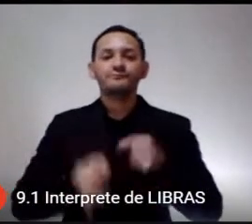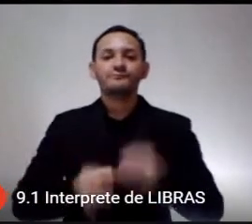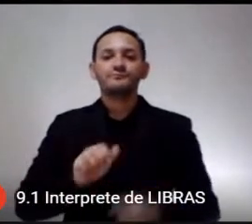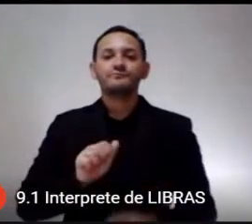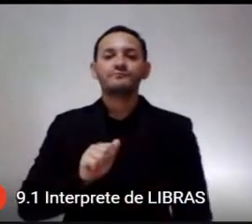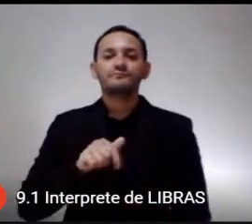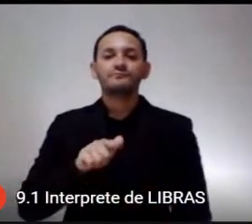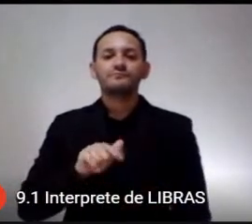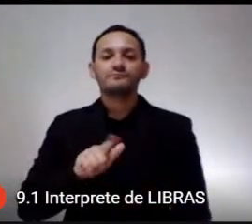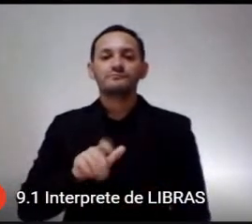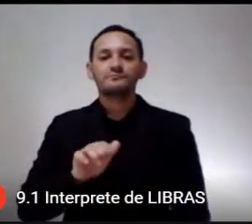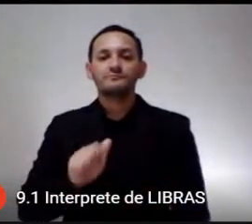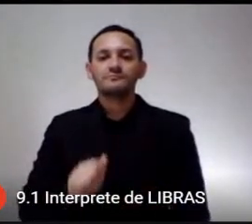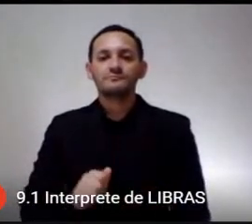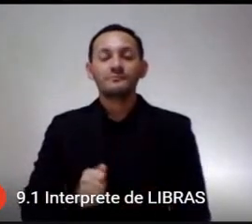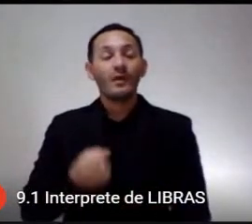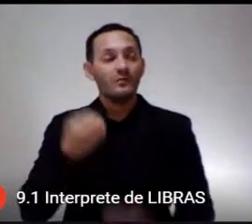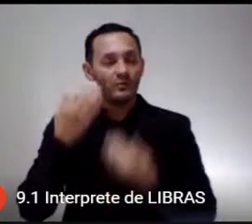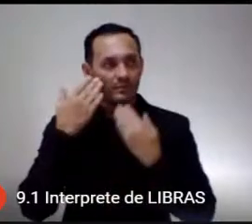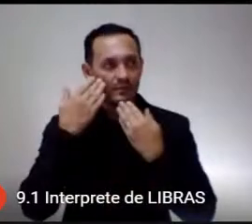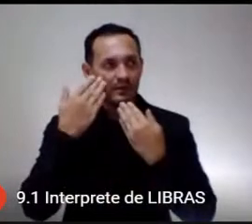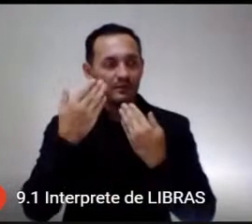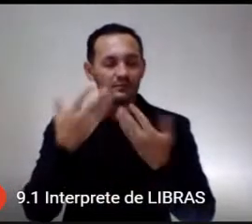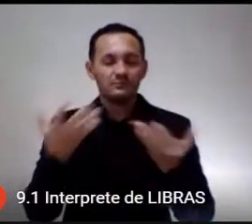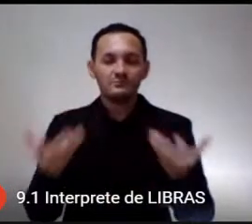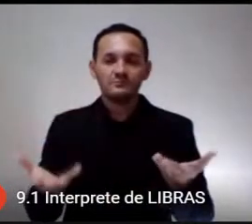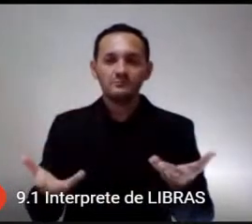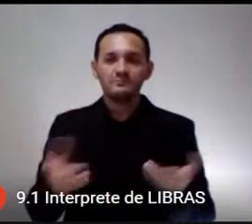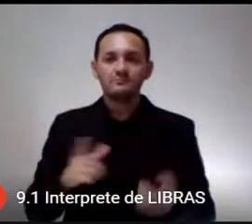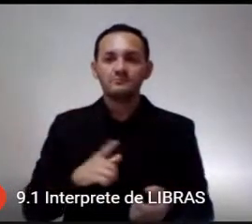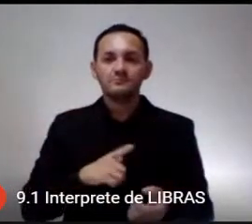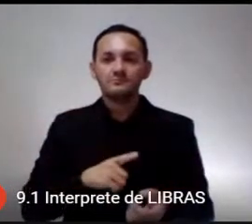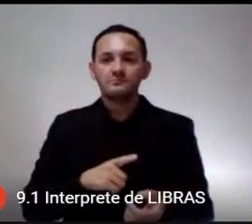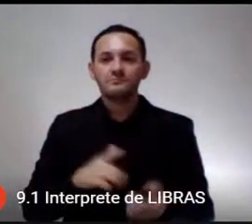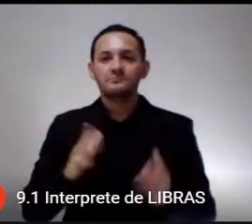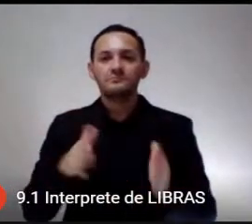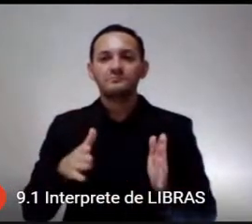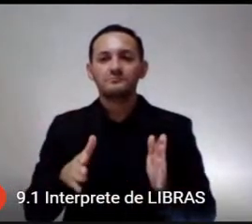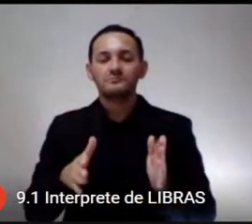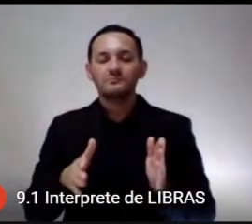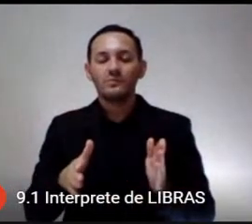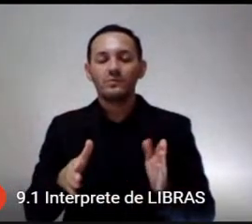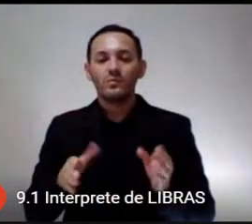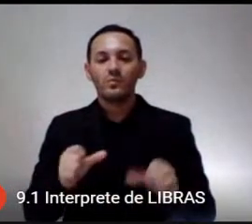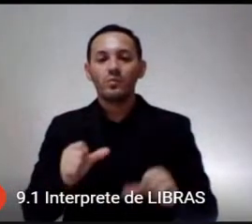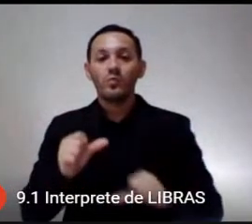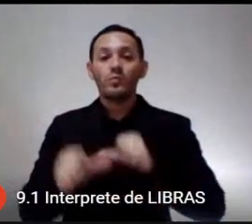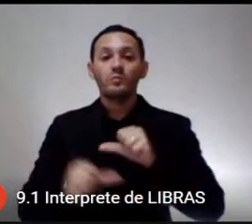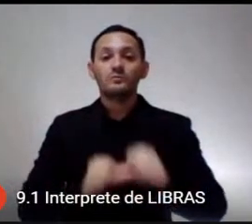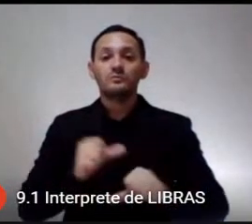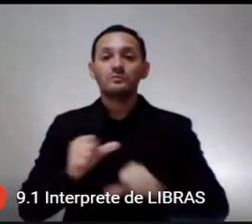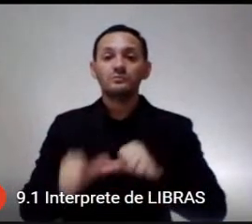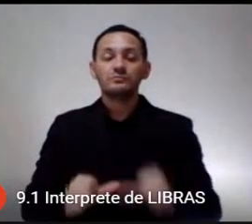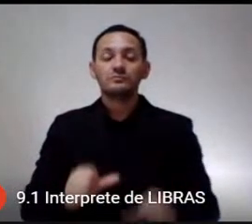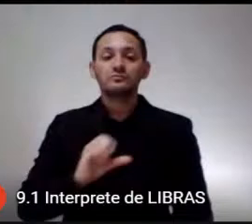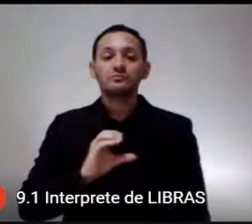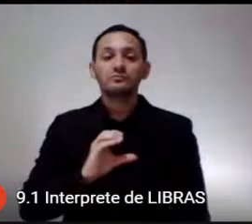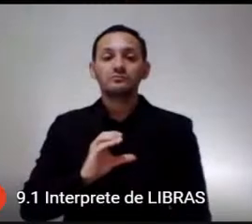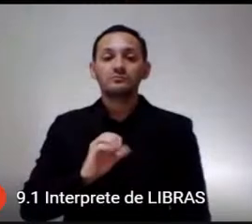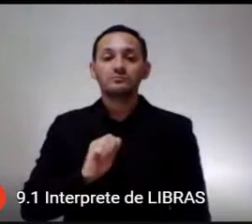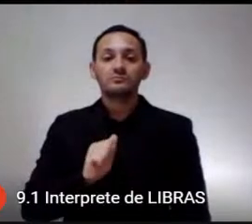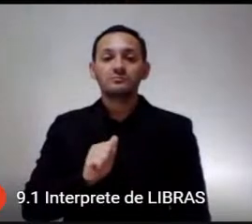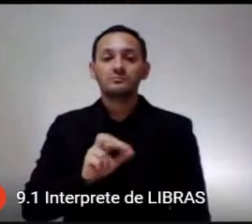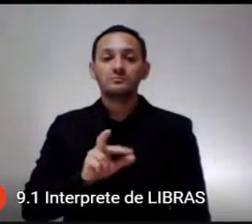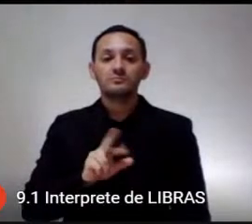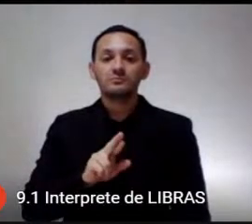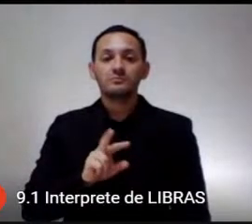Obrigada, senhor presidente. Senhor presidente, houve uma movimentação na carreira, então houve a necessidade de adequação